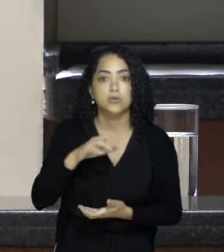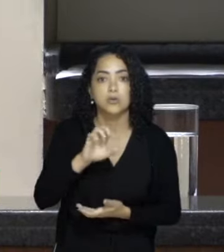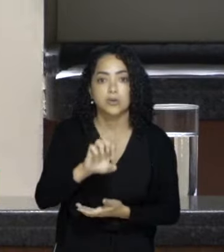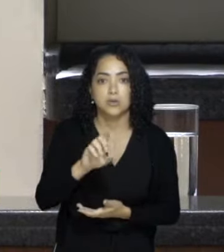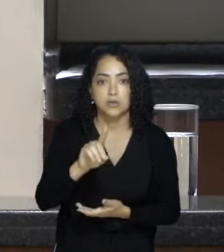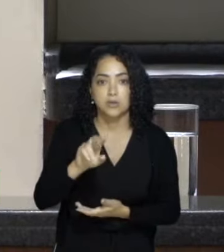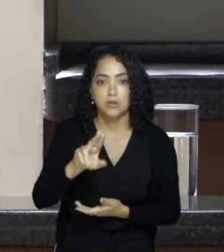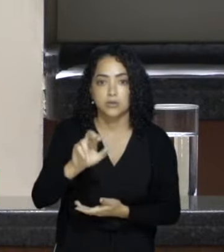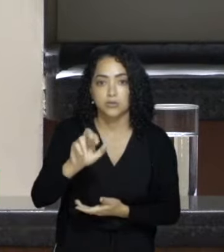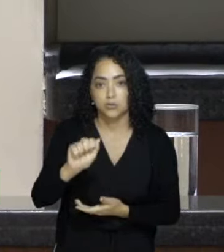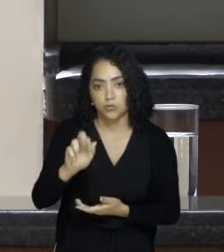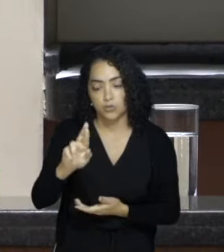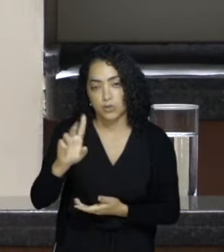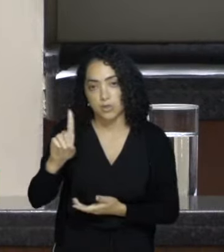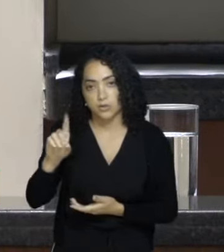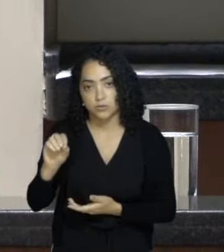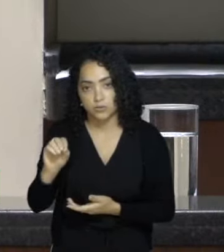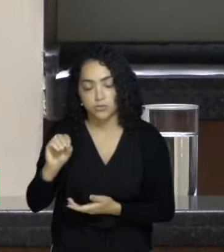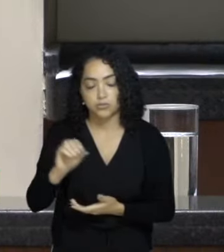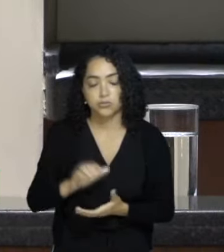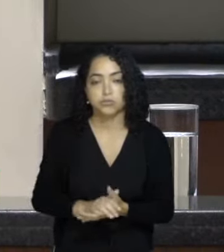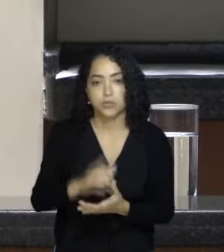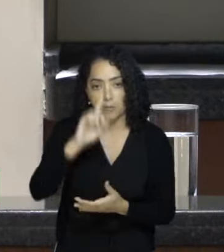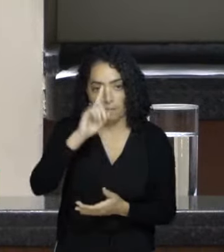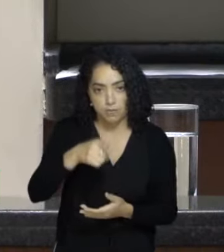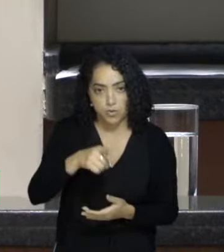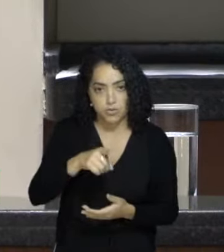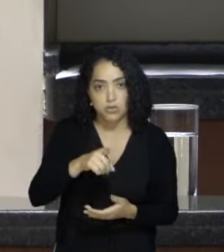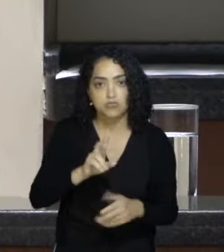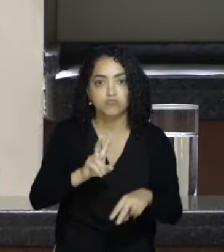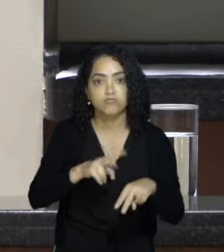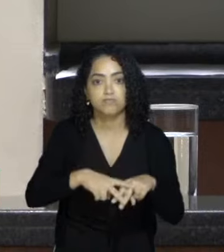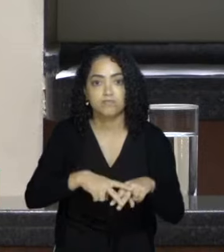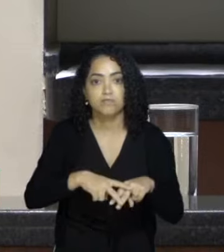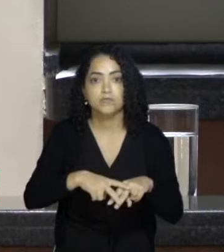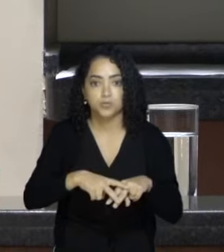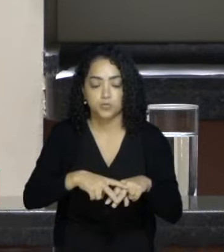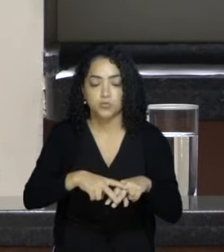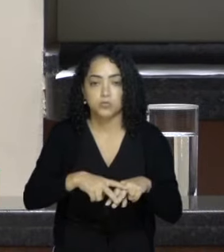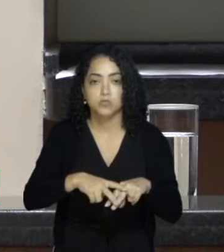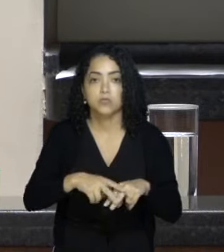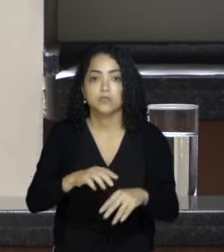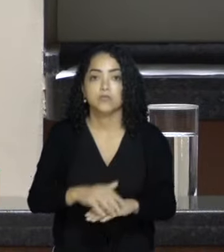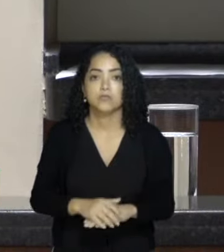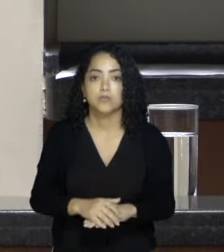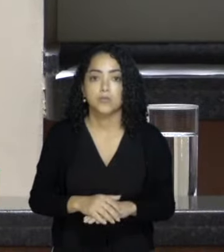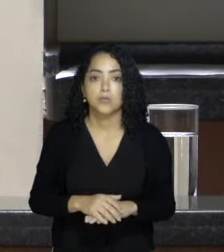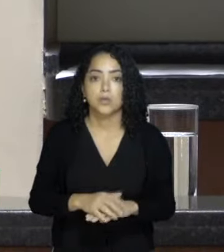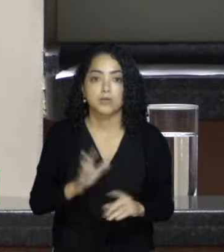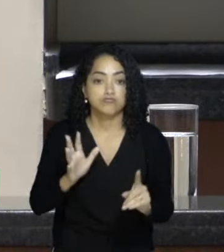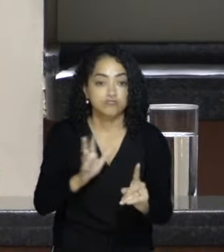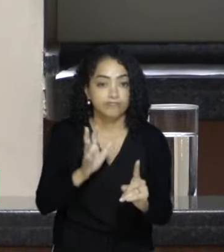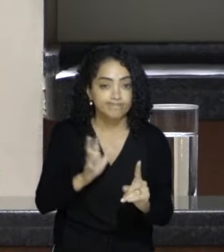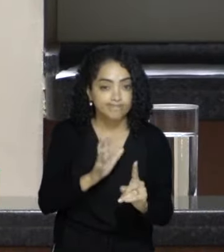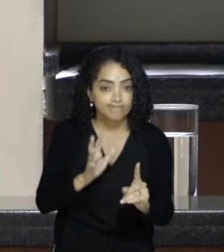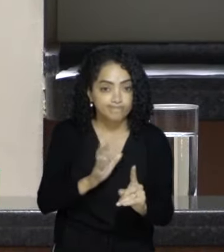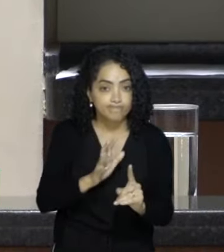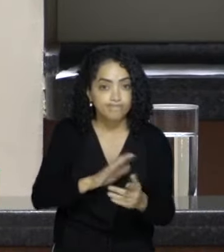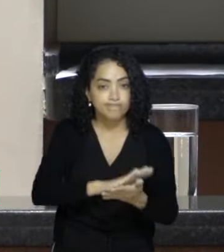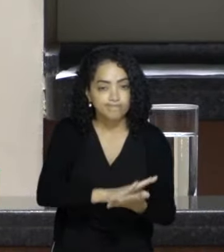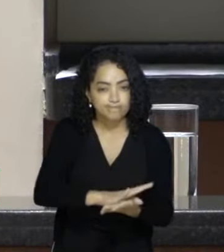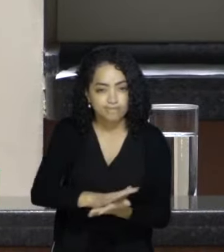pelo cumprimento de mandados de busca e apreensão e identificação de autores de ameaças de massacres